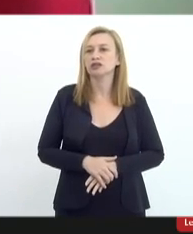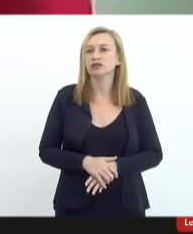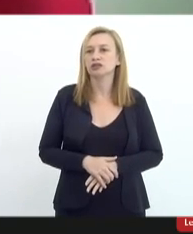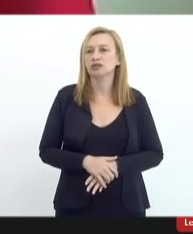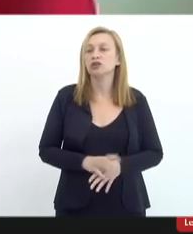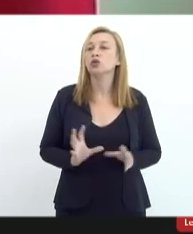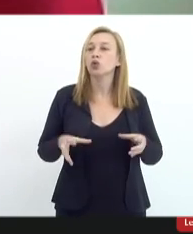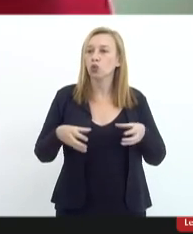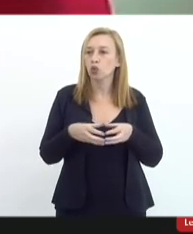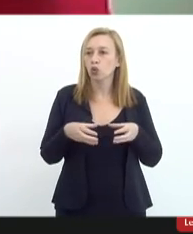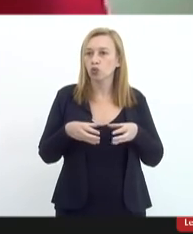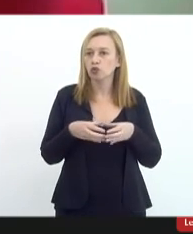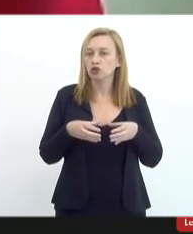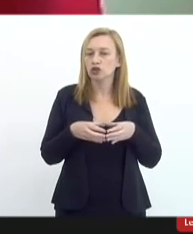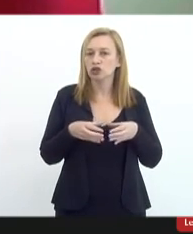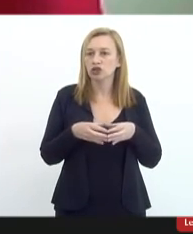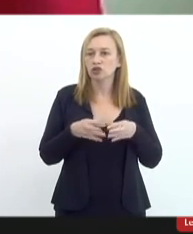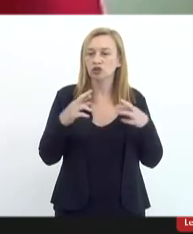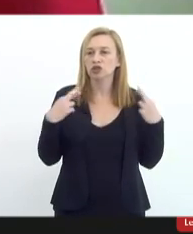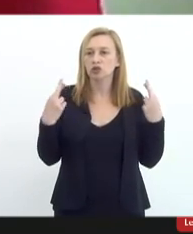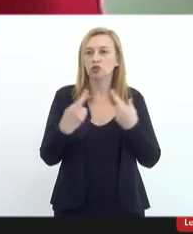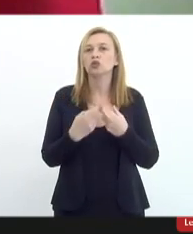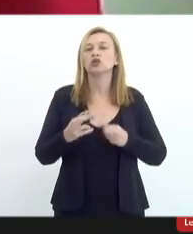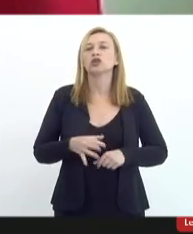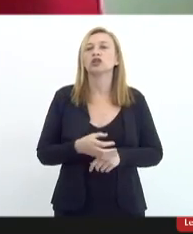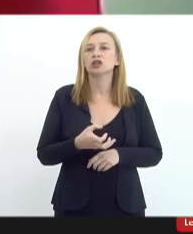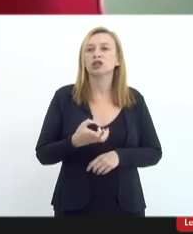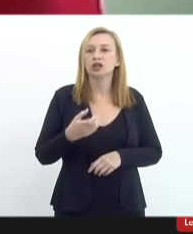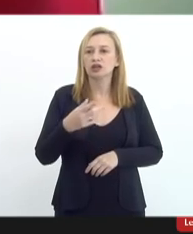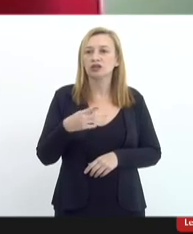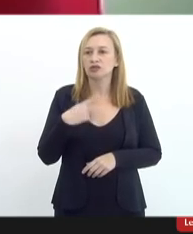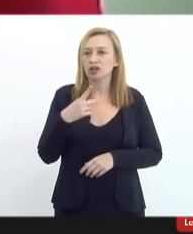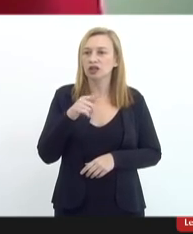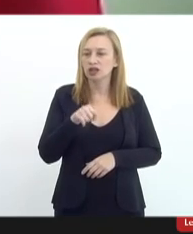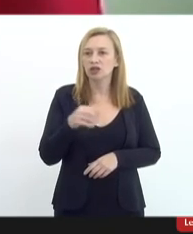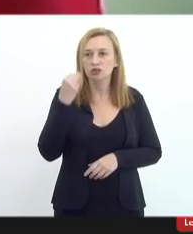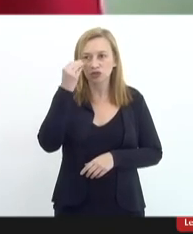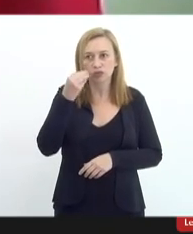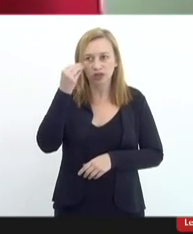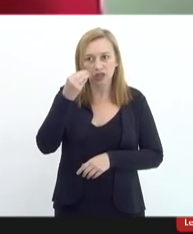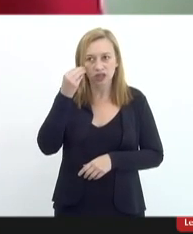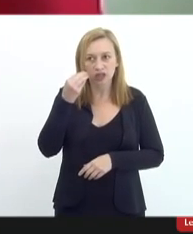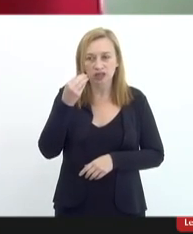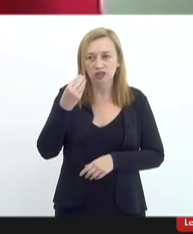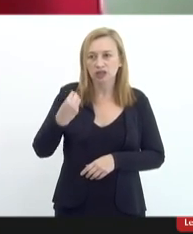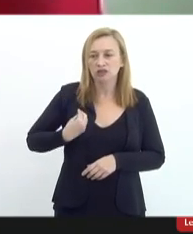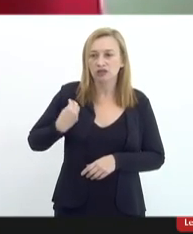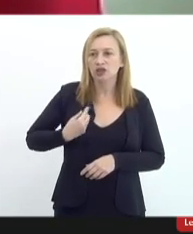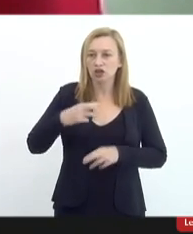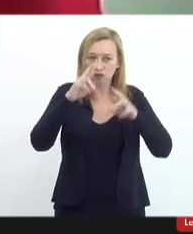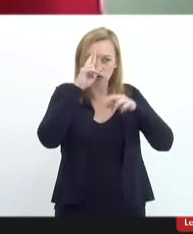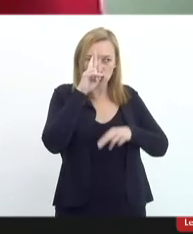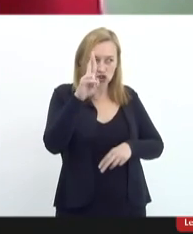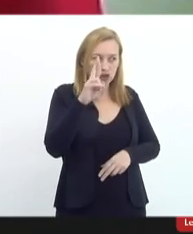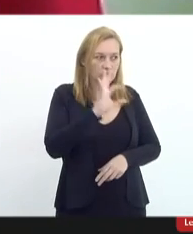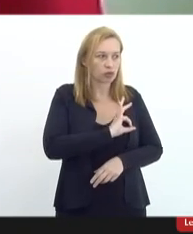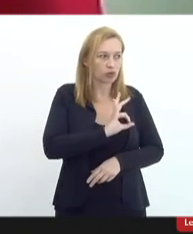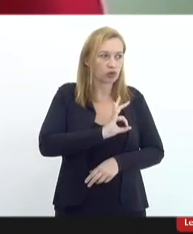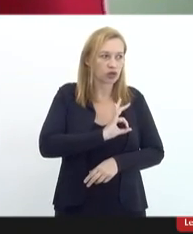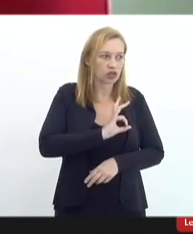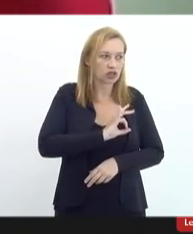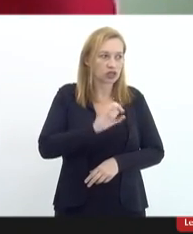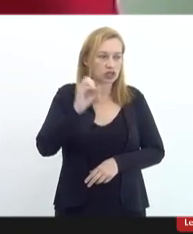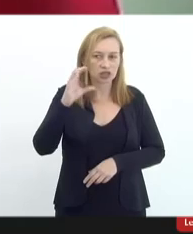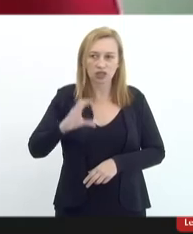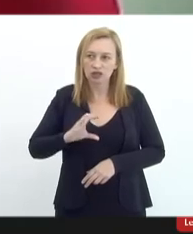numa comissão que se reúne, né, e quero externar aqui para a senhora uma experiência que vivi. Eu fui chefe da Polícia Civil no período de